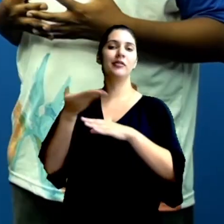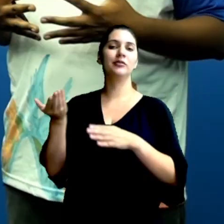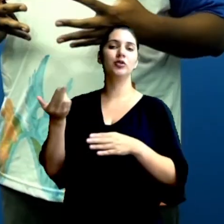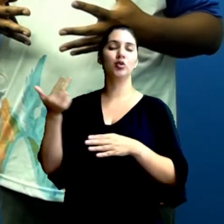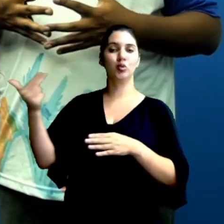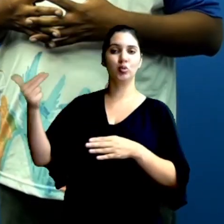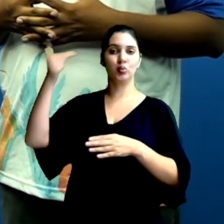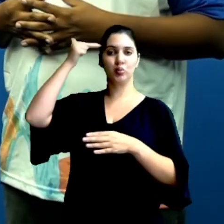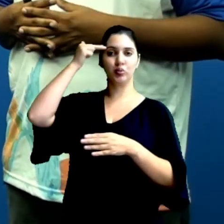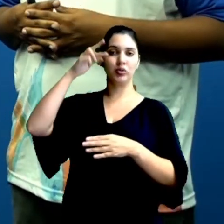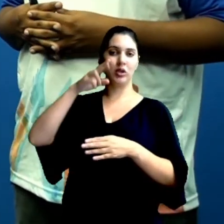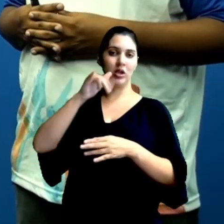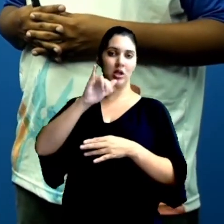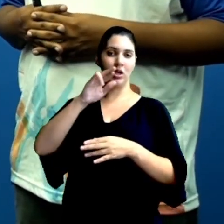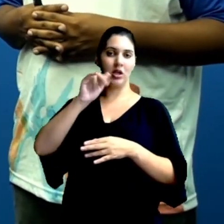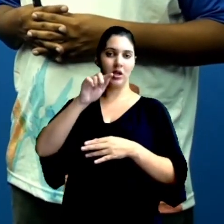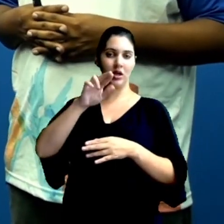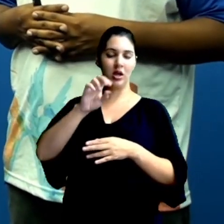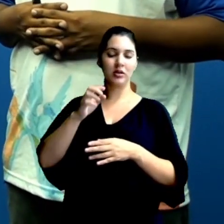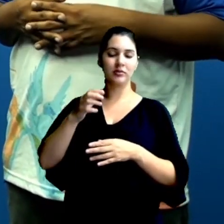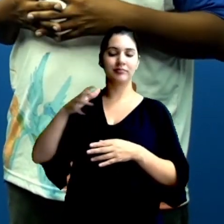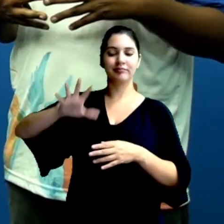região. Então,